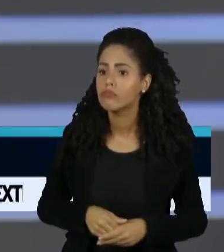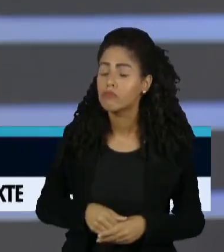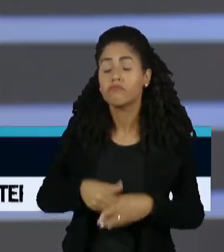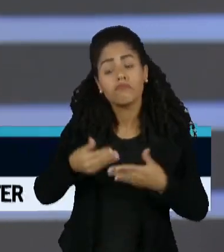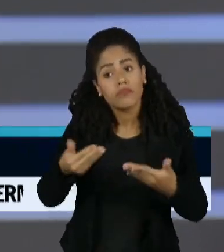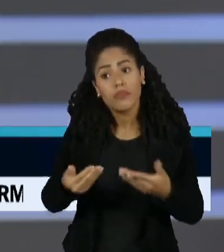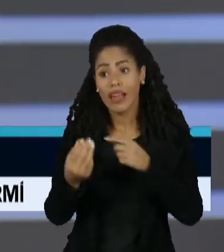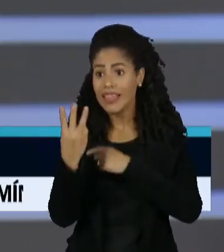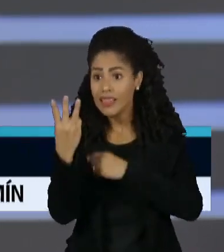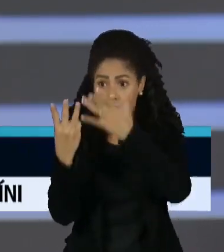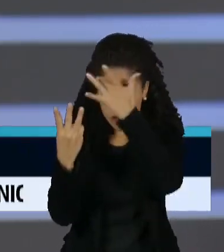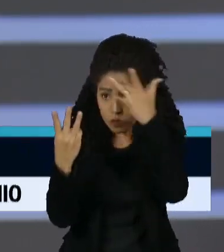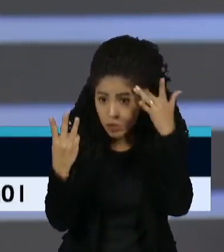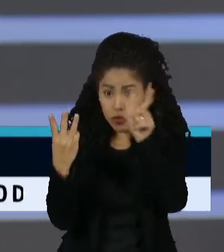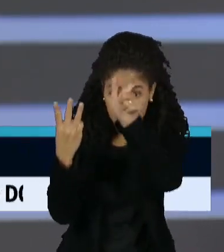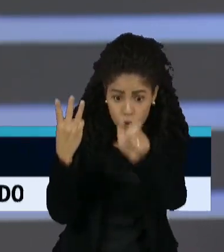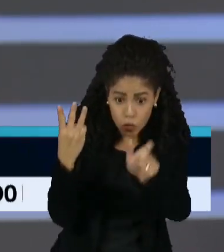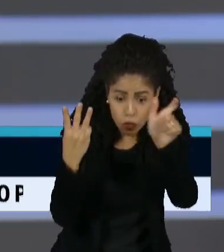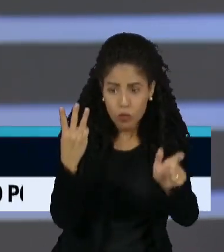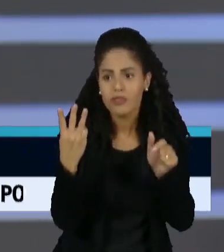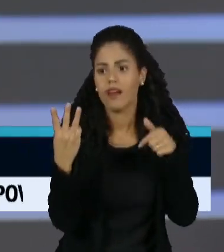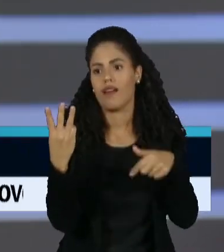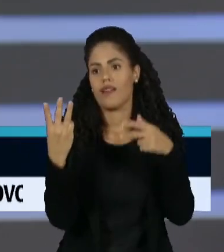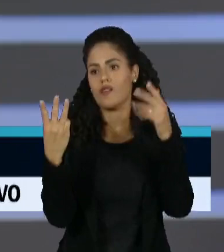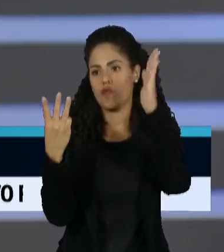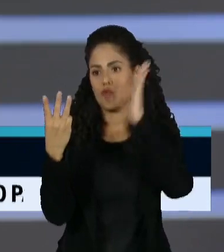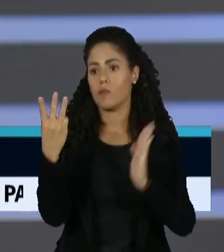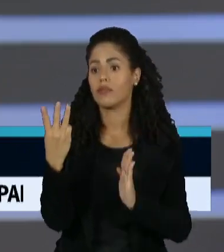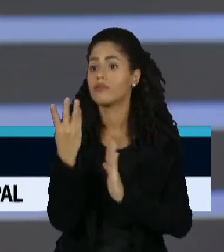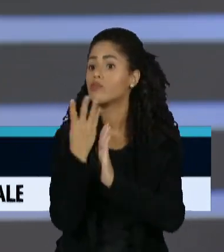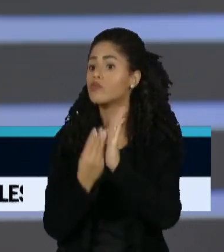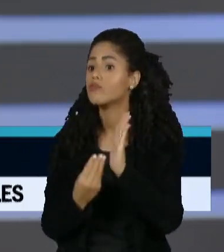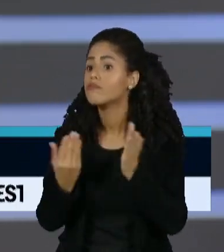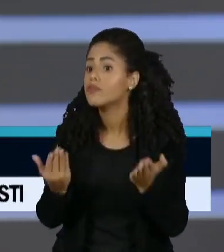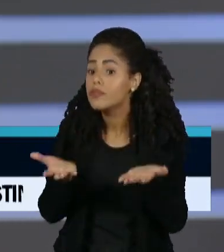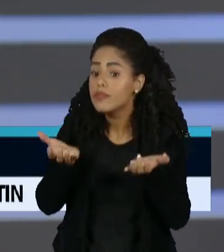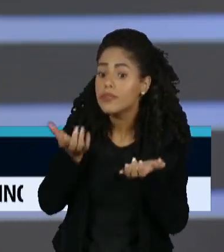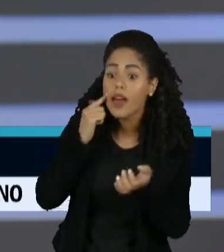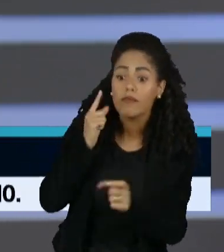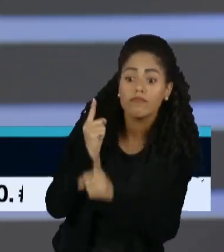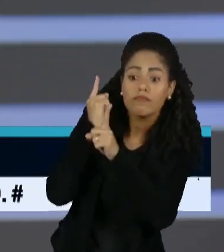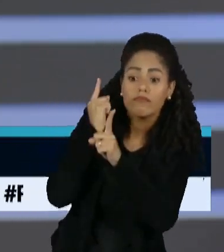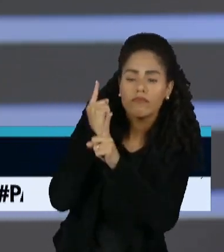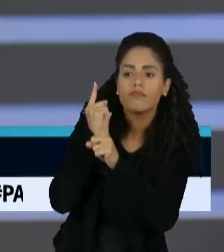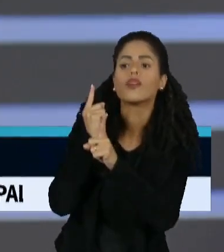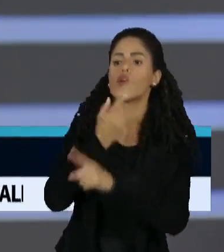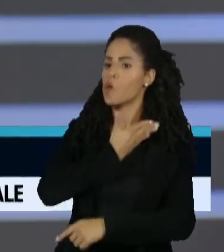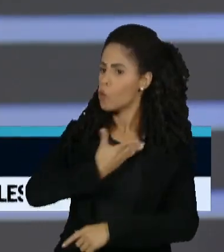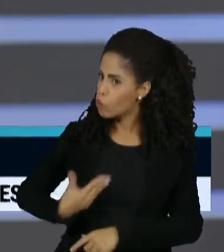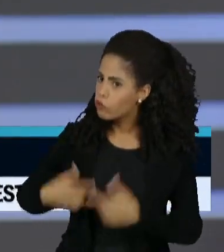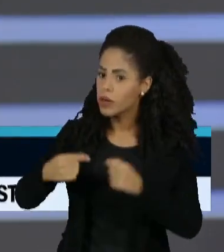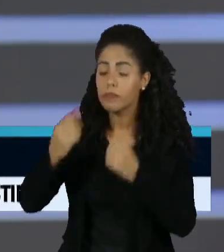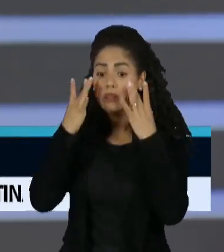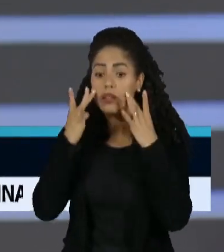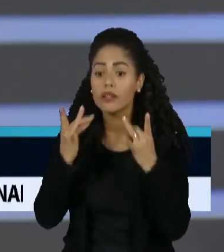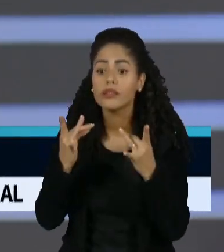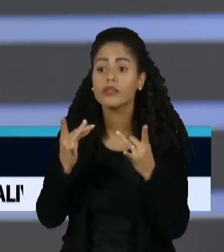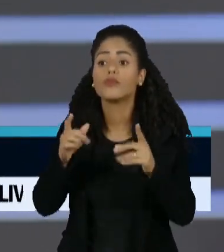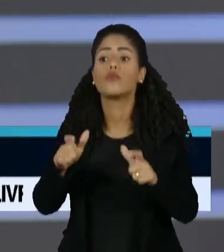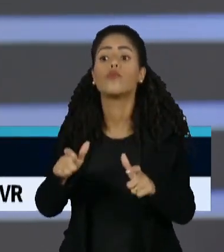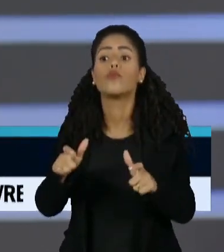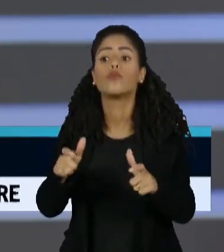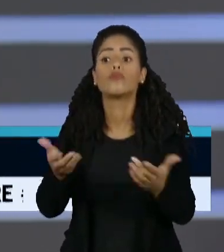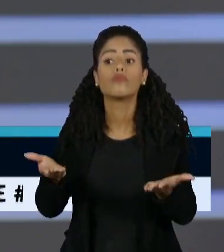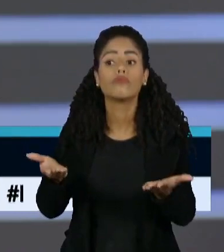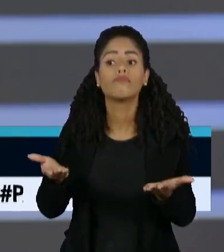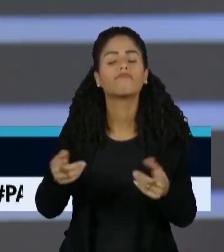Há três brasileiros que estão desaparecidos. É preciso que o governo brasileiro preste atenção nisso também, e